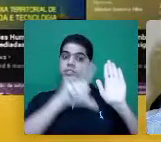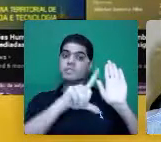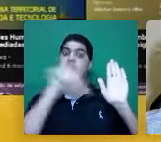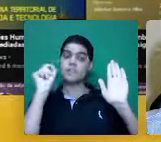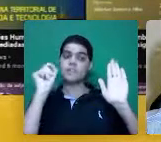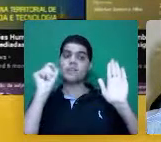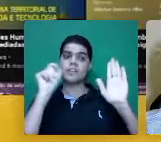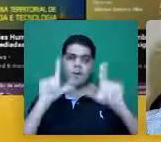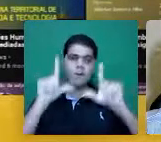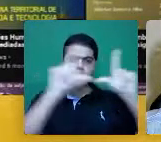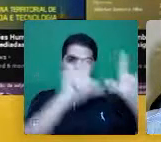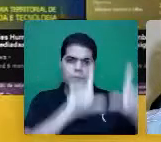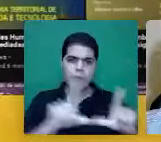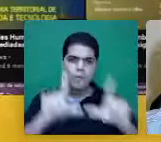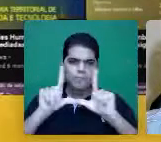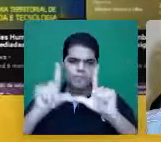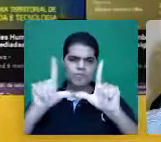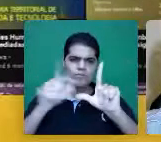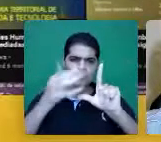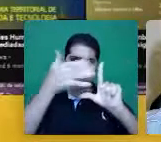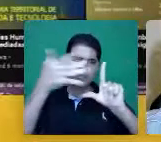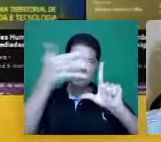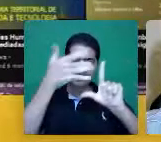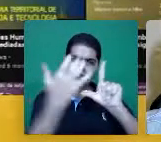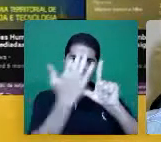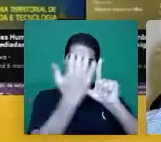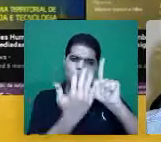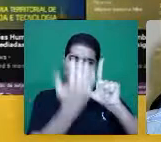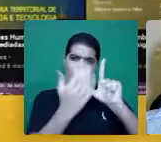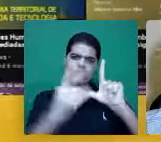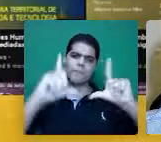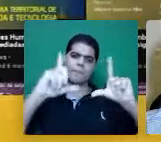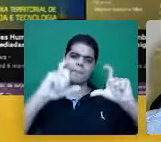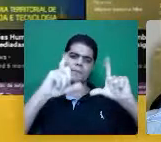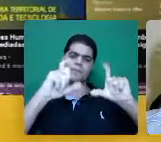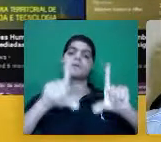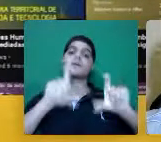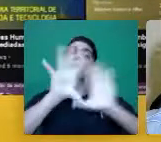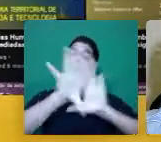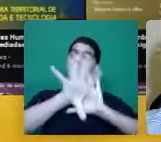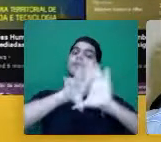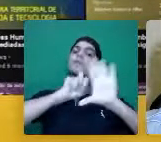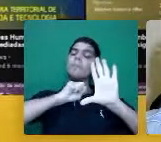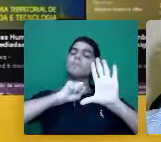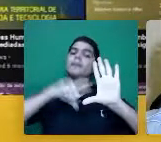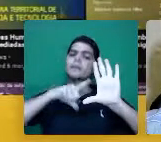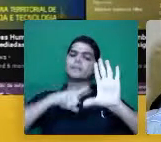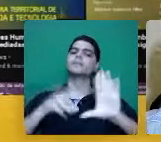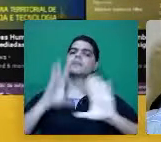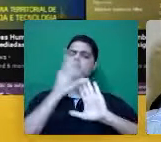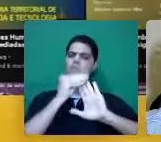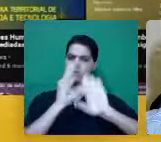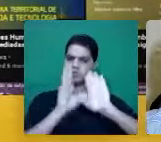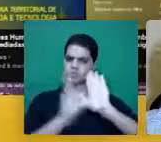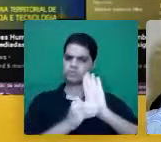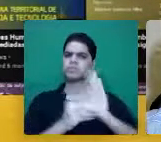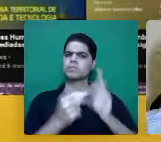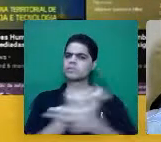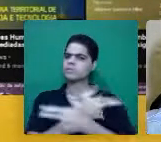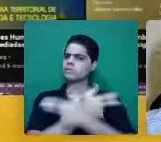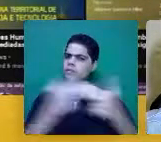no QR Code para vocês entrarem ali no YouTube da STCT Norte Nordeste, que tem vários conteúdos sobre inteligência artificial que podem